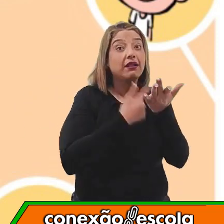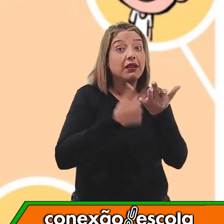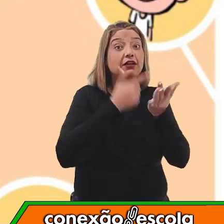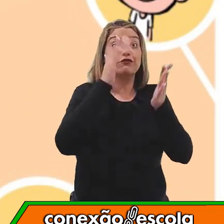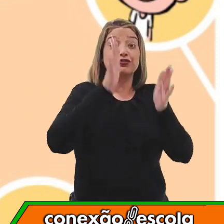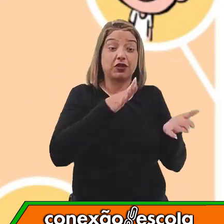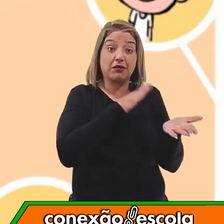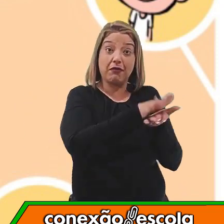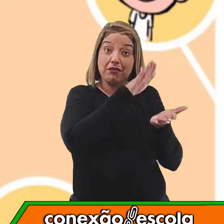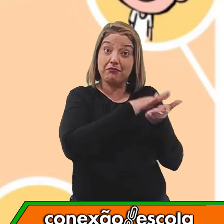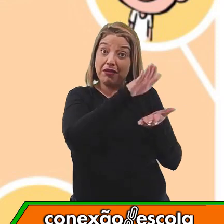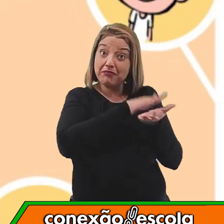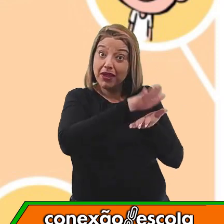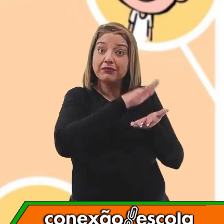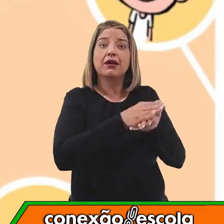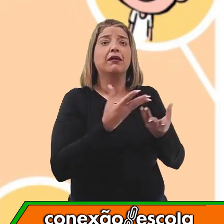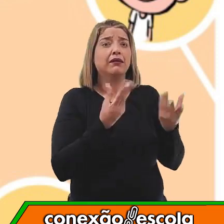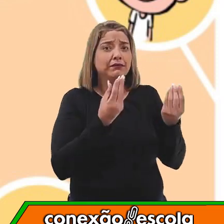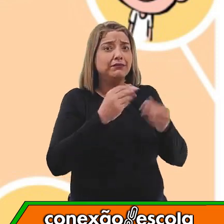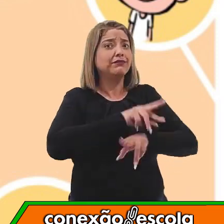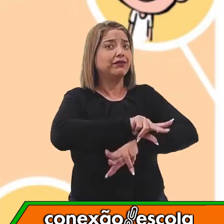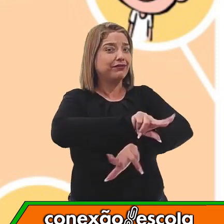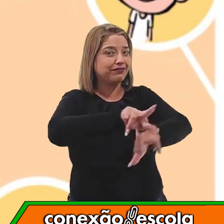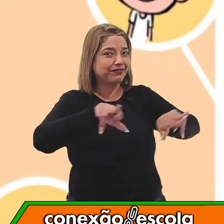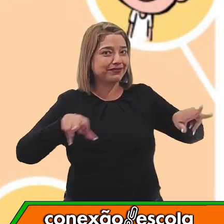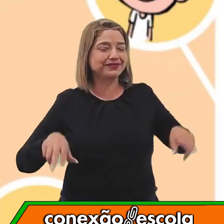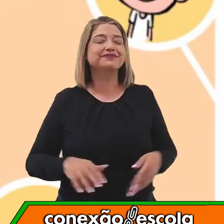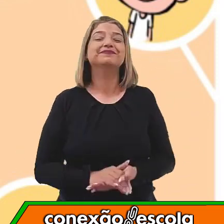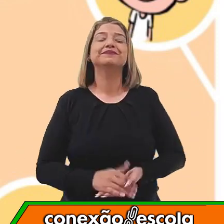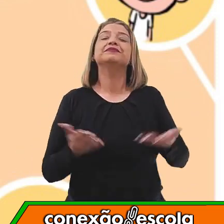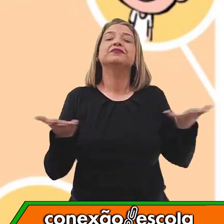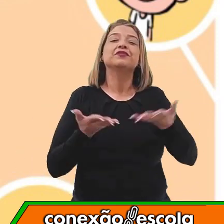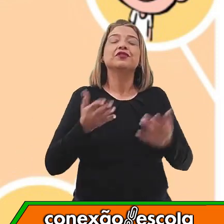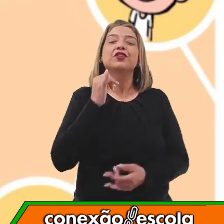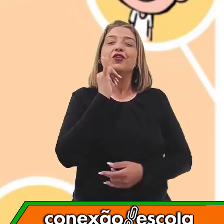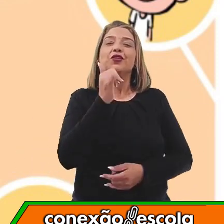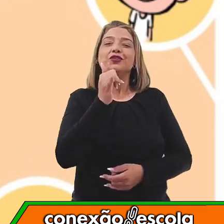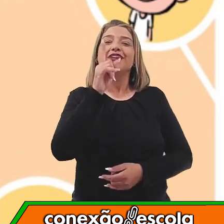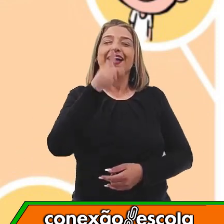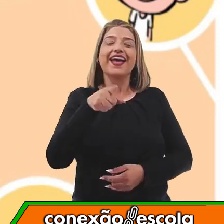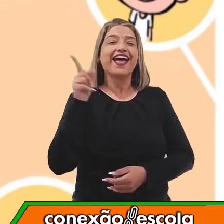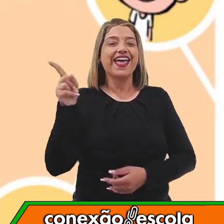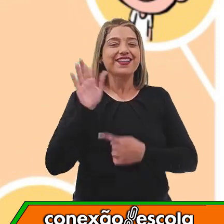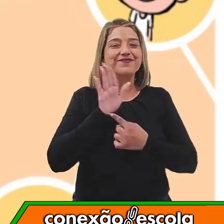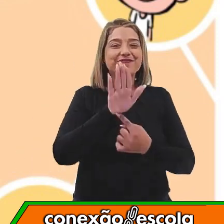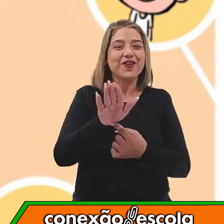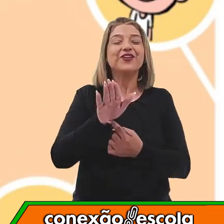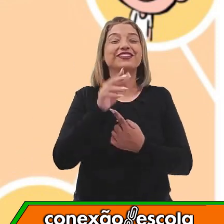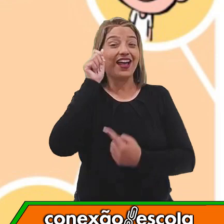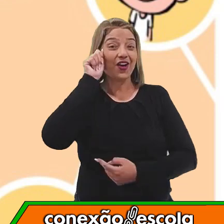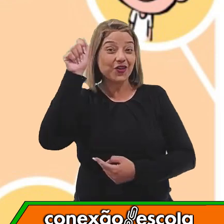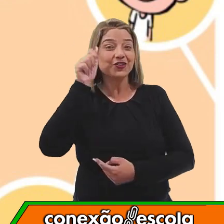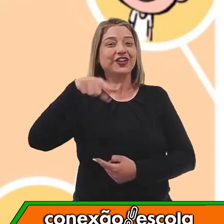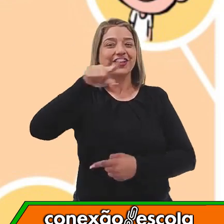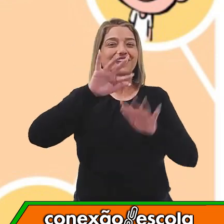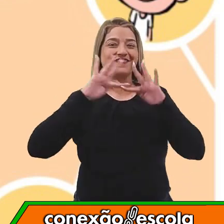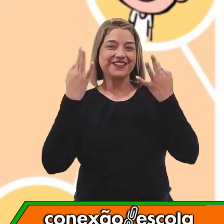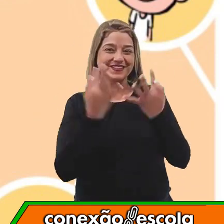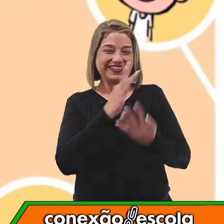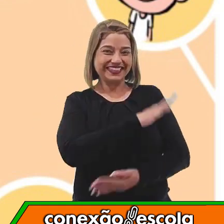livros editados. Nossa, muita coisa, né? É muita coisa. Vamos ouvir o recado gravado pelo autor para todas as crianças e